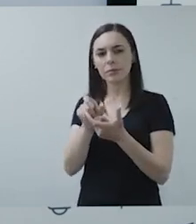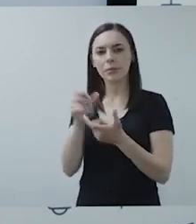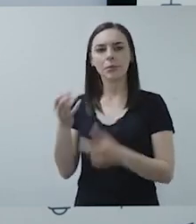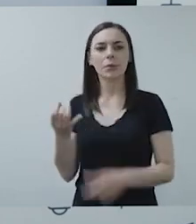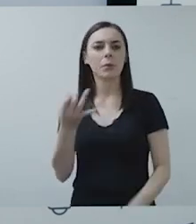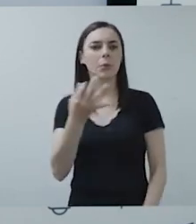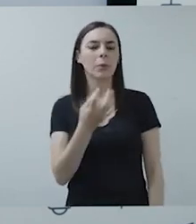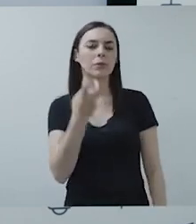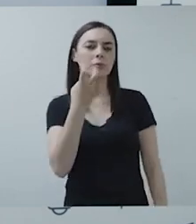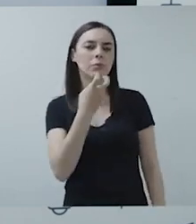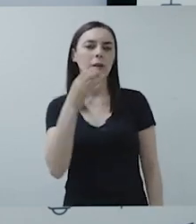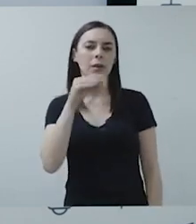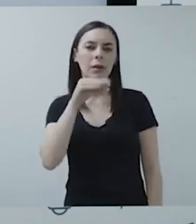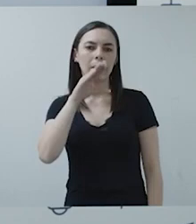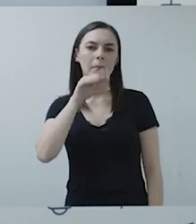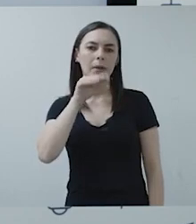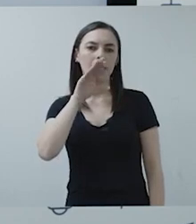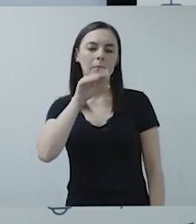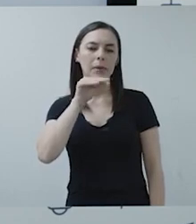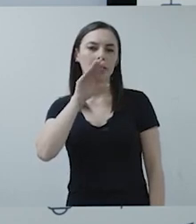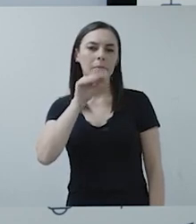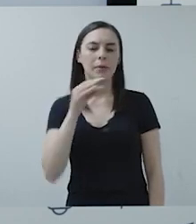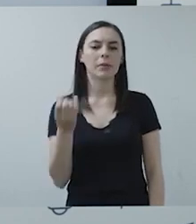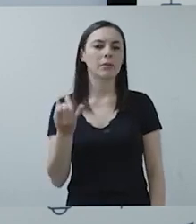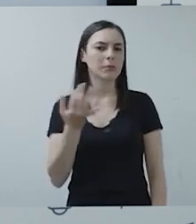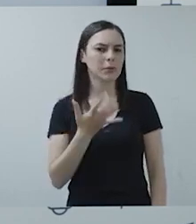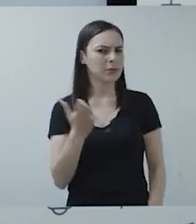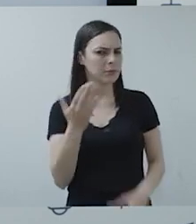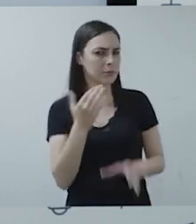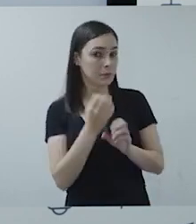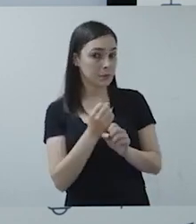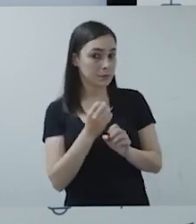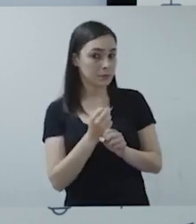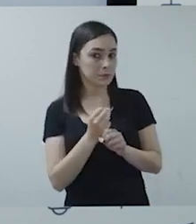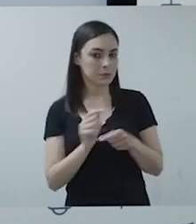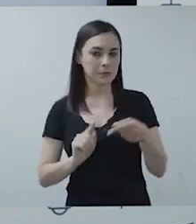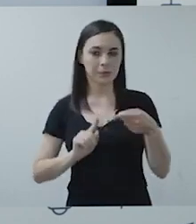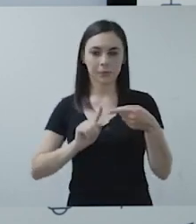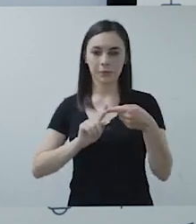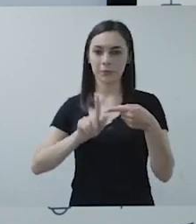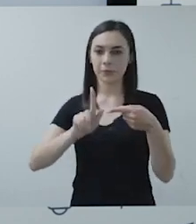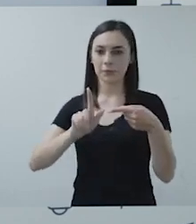vezes abrimos a boca para falar a palavra galo? Vamos contar?